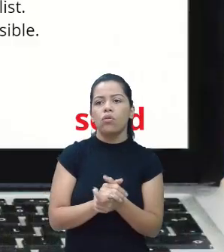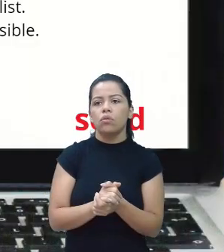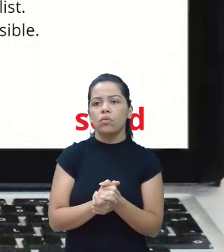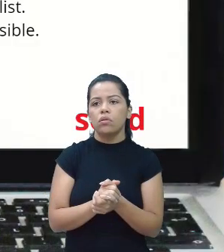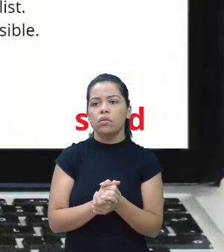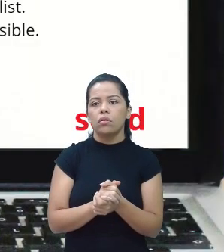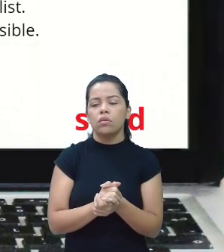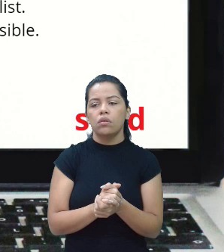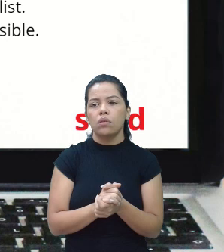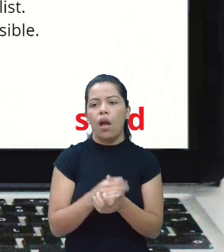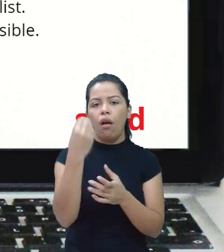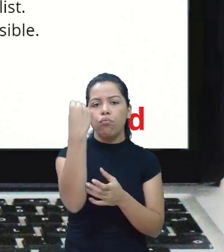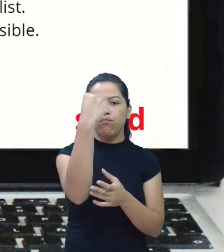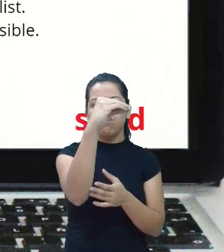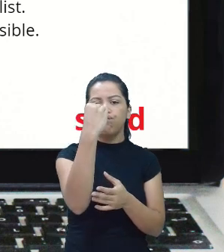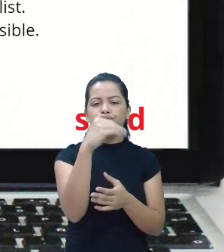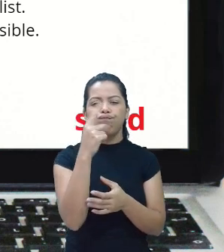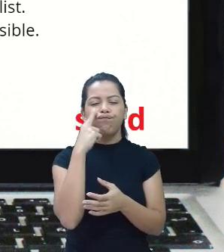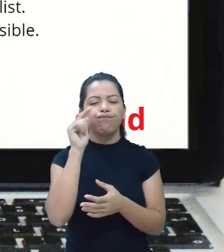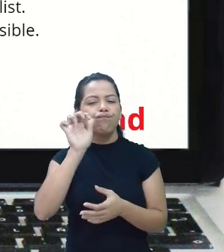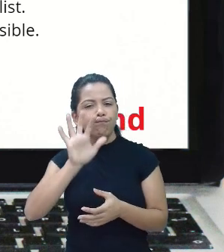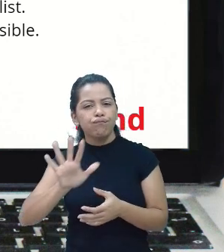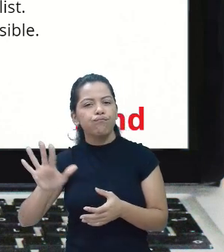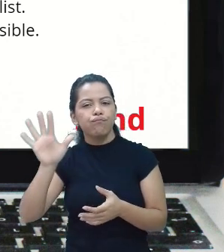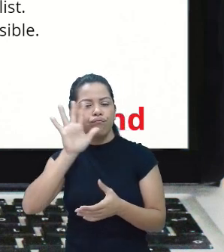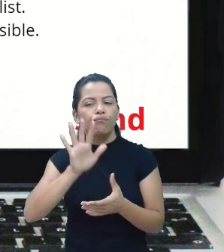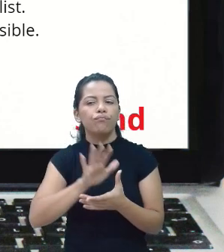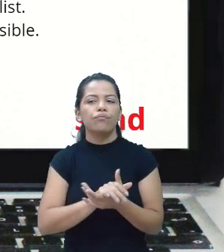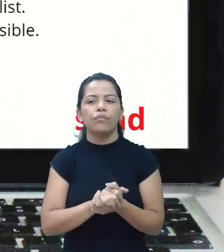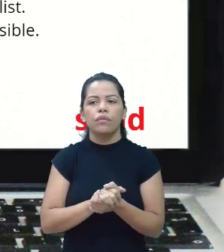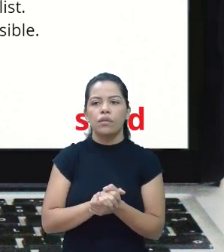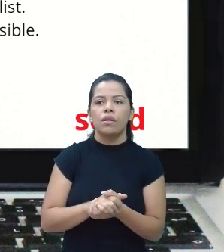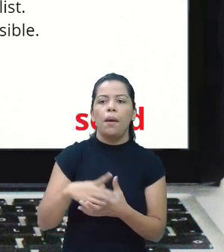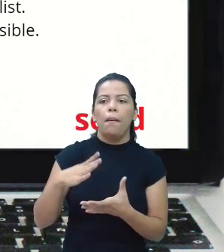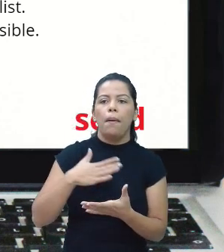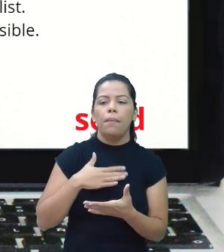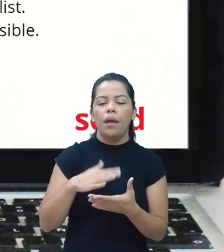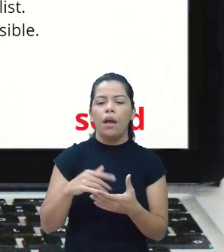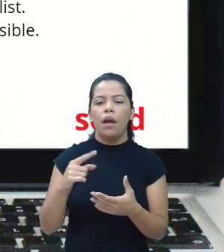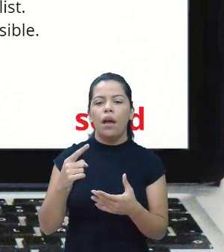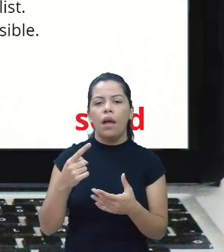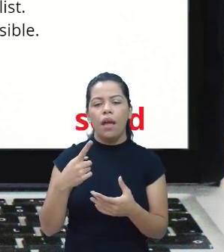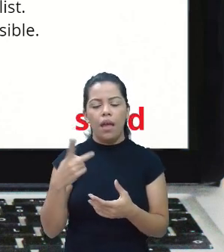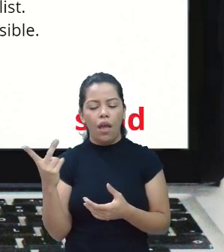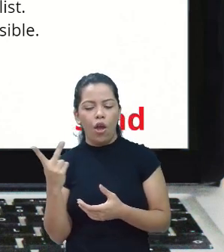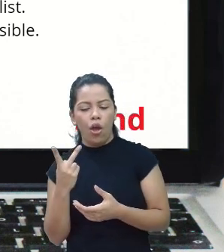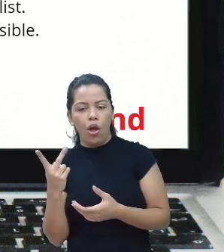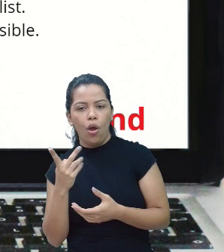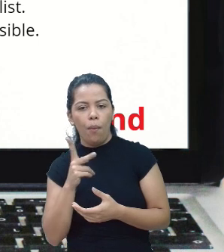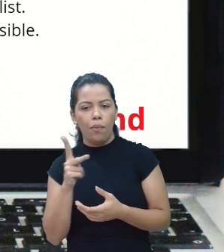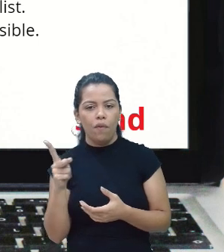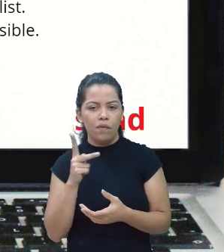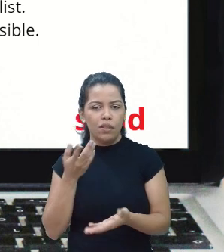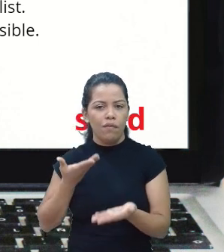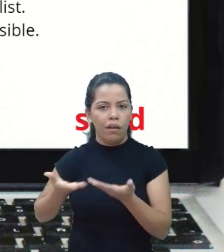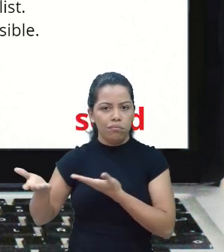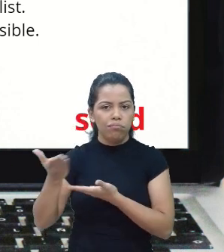From Rony to André, para mim. Então vamos trocar e-mail aqui. Qual é o assunto do nosso